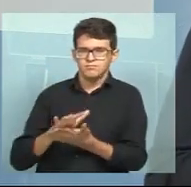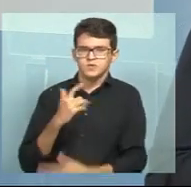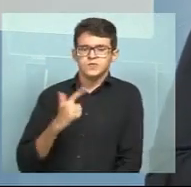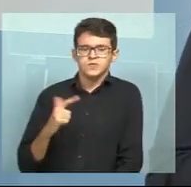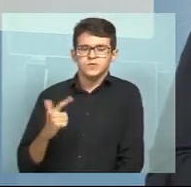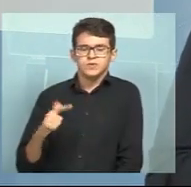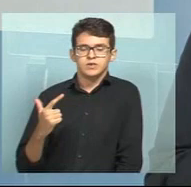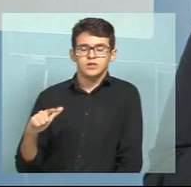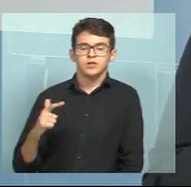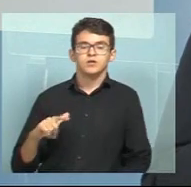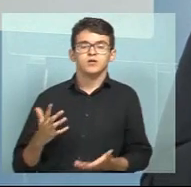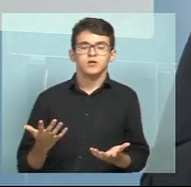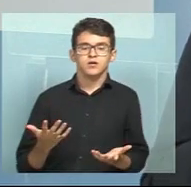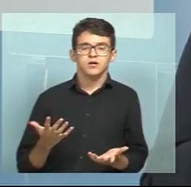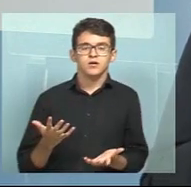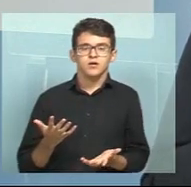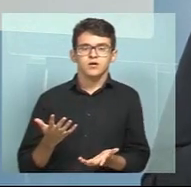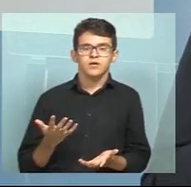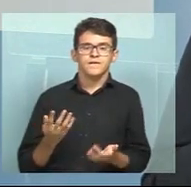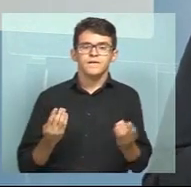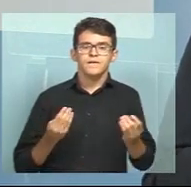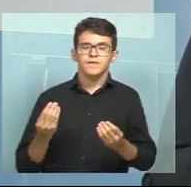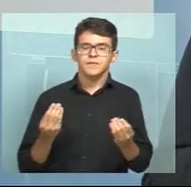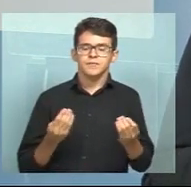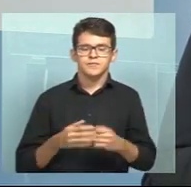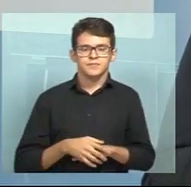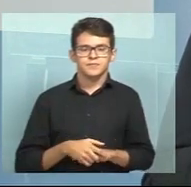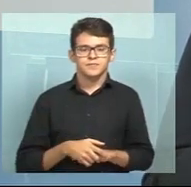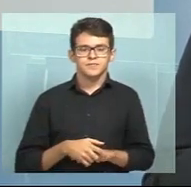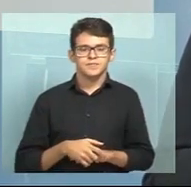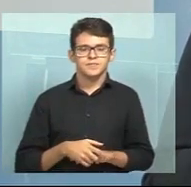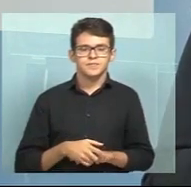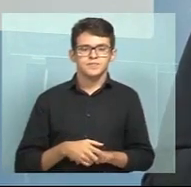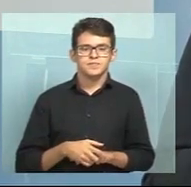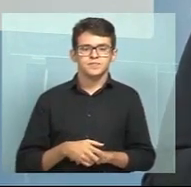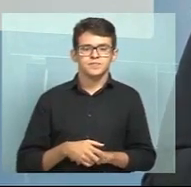decisão judicial é o carimbo, e tem no final, cumpra-se.